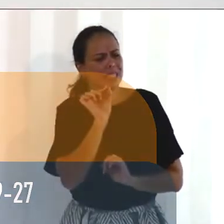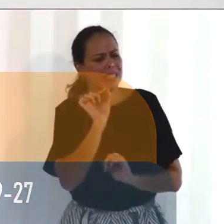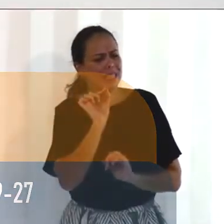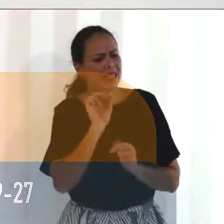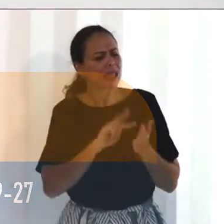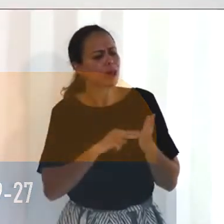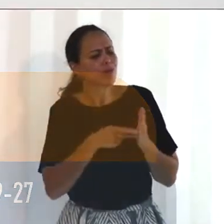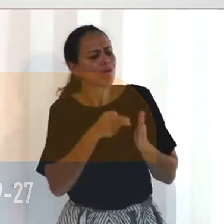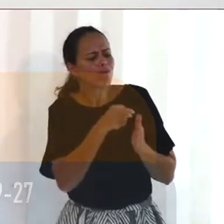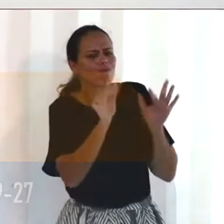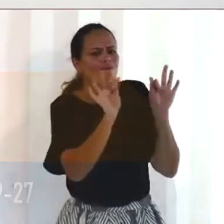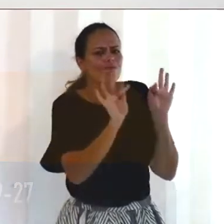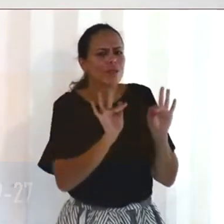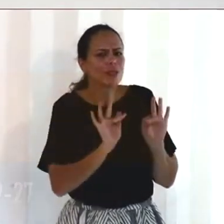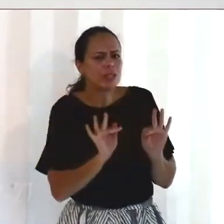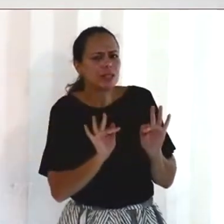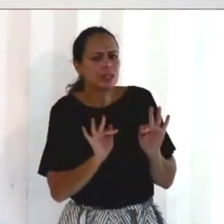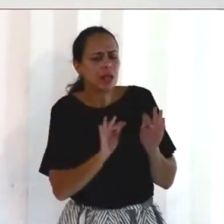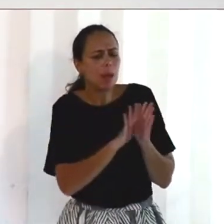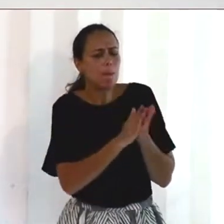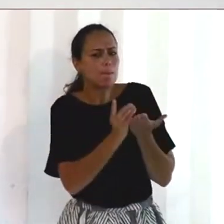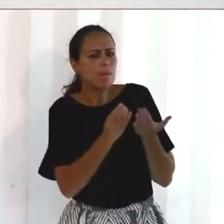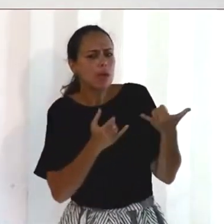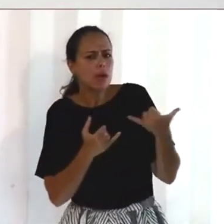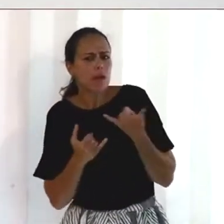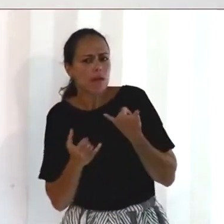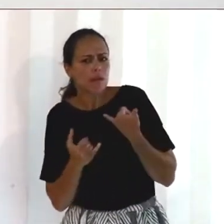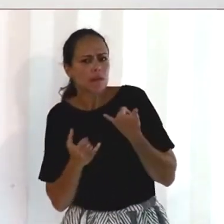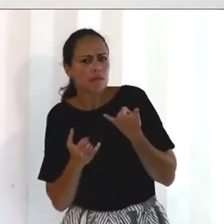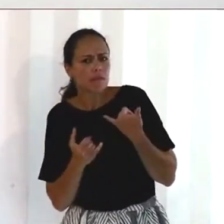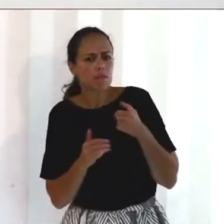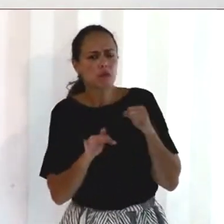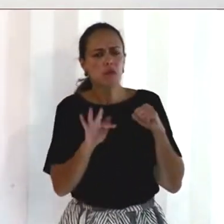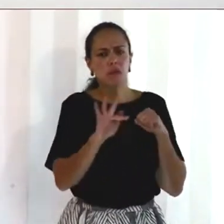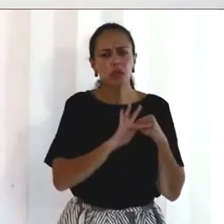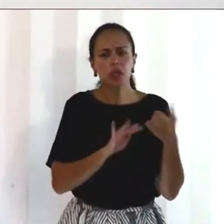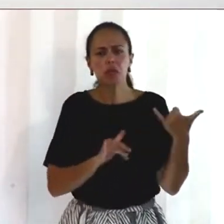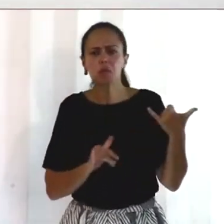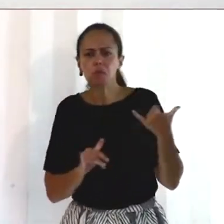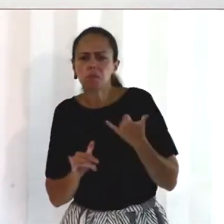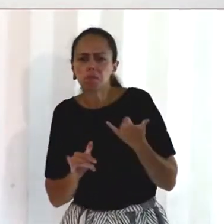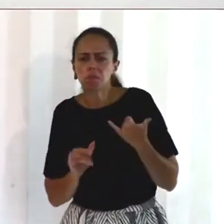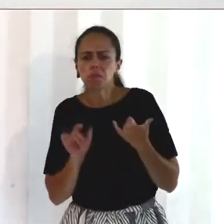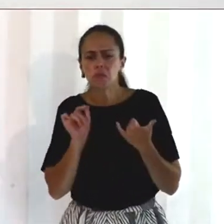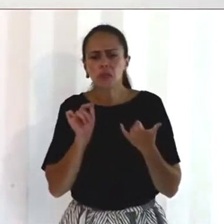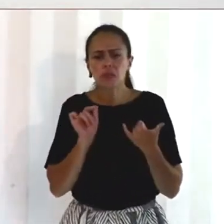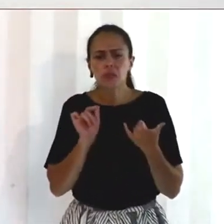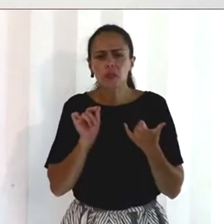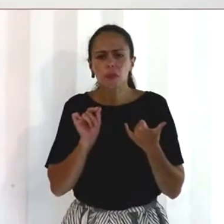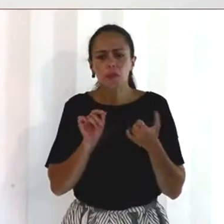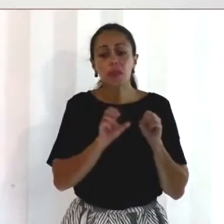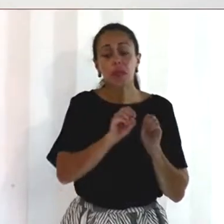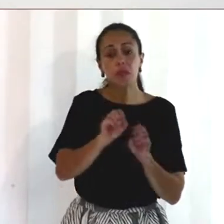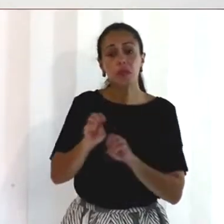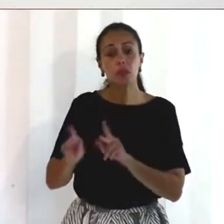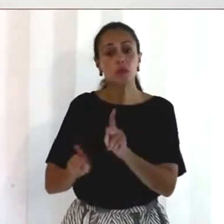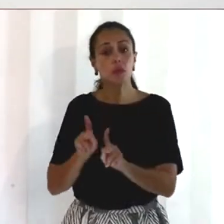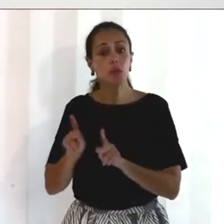e de como Tiago orientou o seu povo, o povo da sua época, onde ele foi